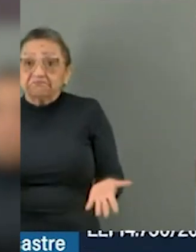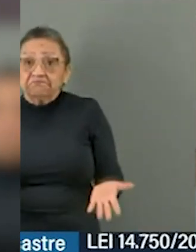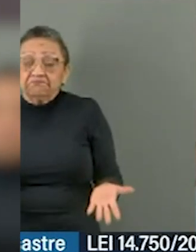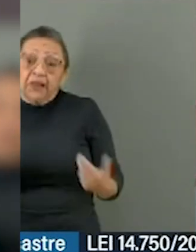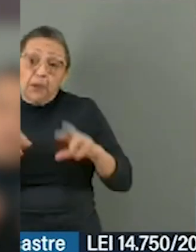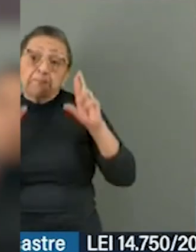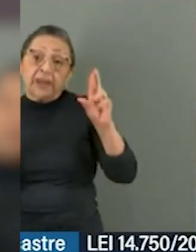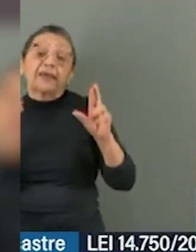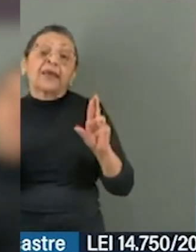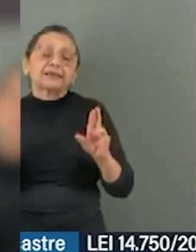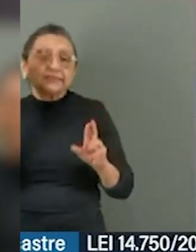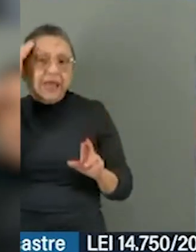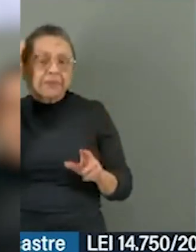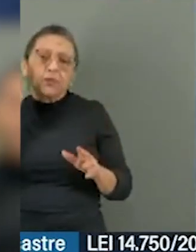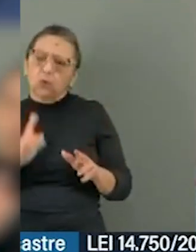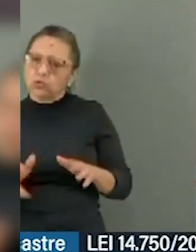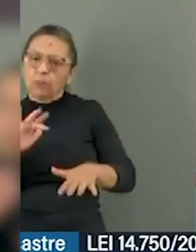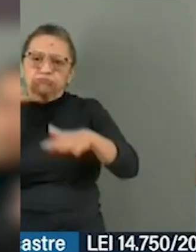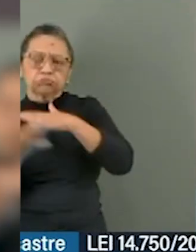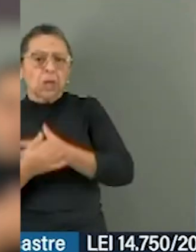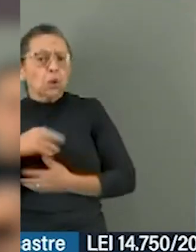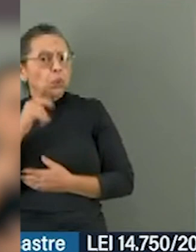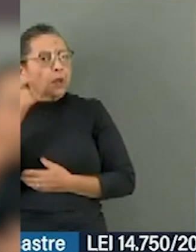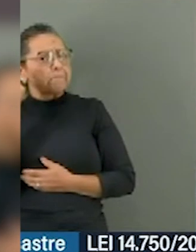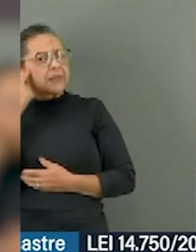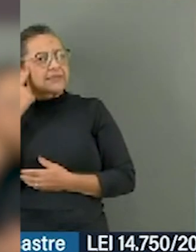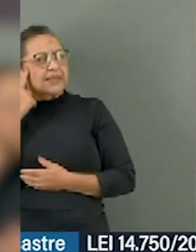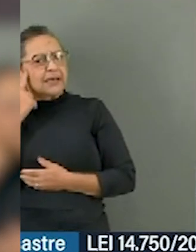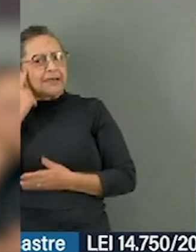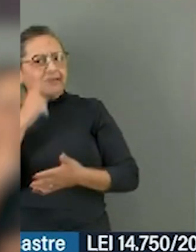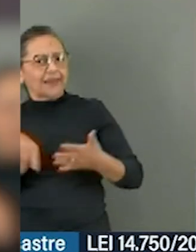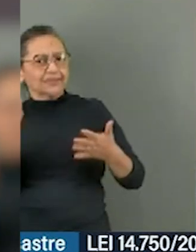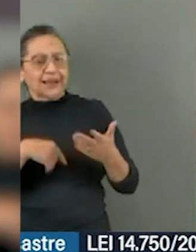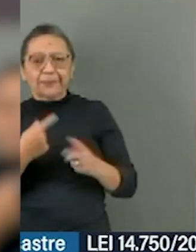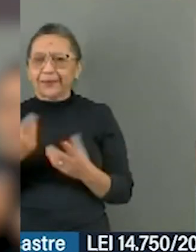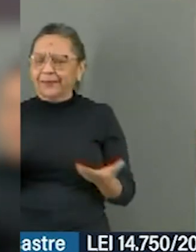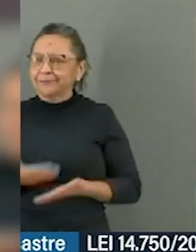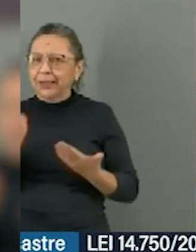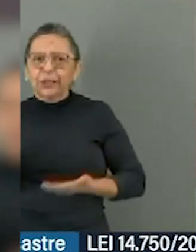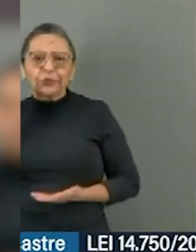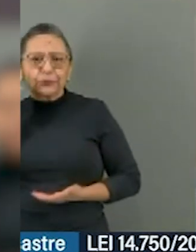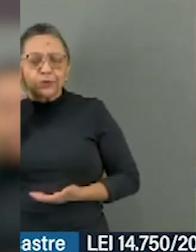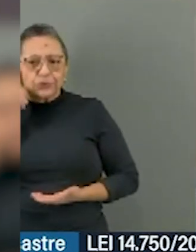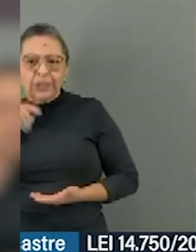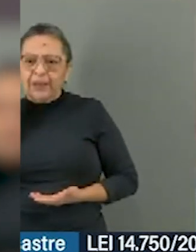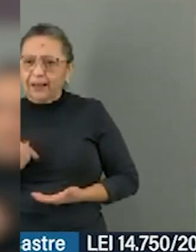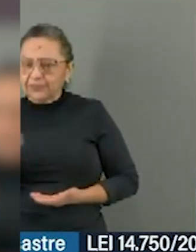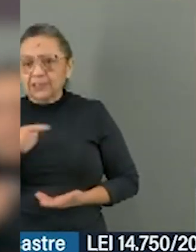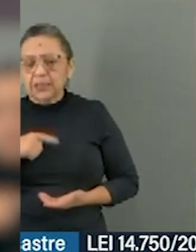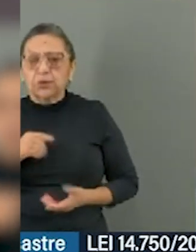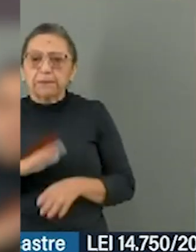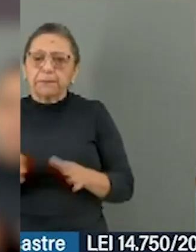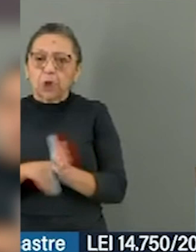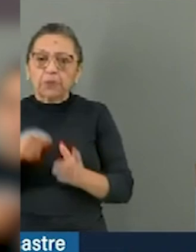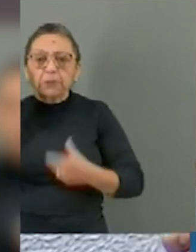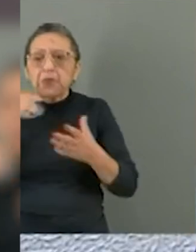quem sabe, manter as redes sociais. Nunca pensei nisso, porque cada dia tem a sua agonia, suas preocupações, mas, a